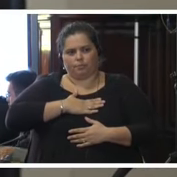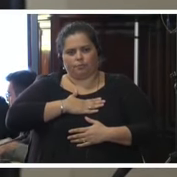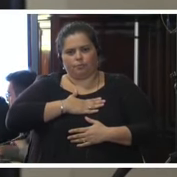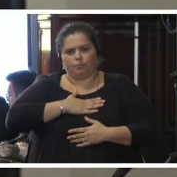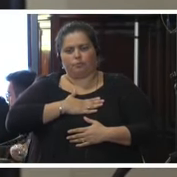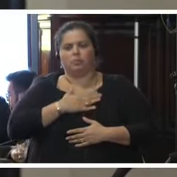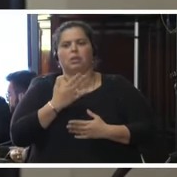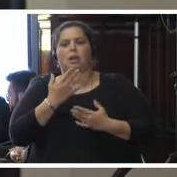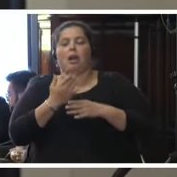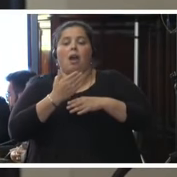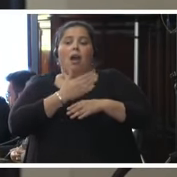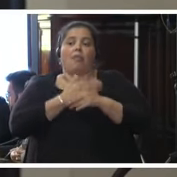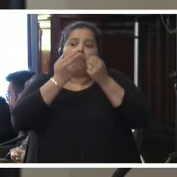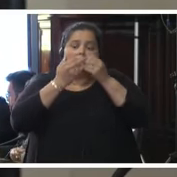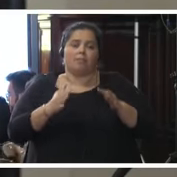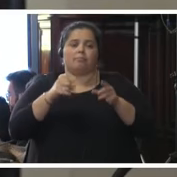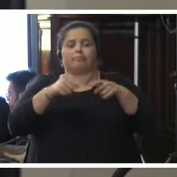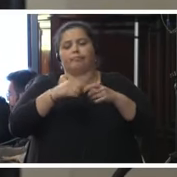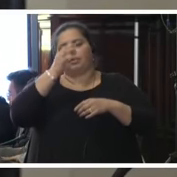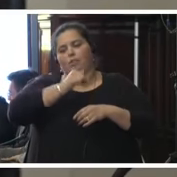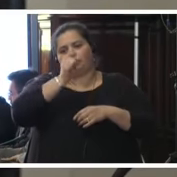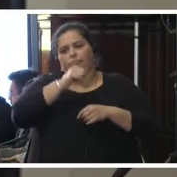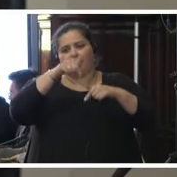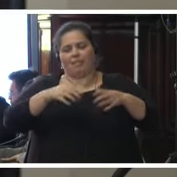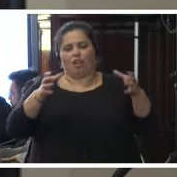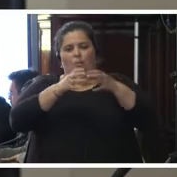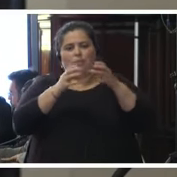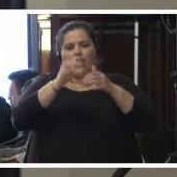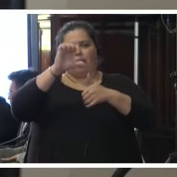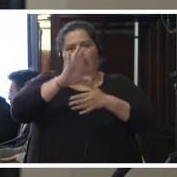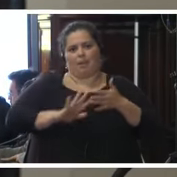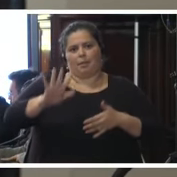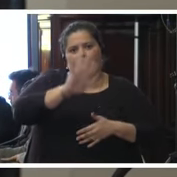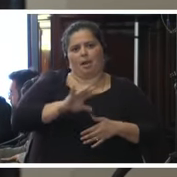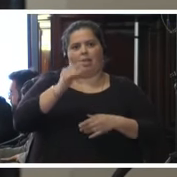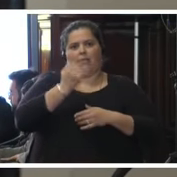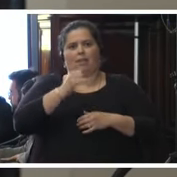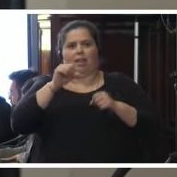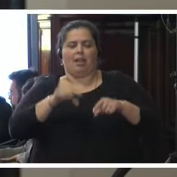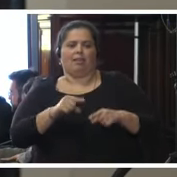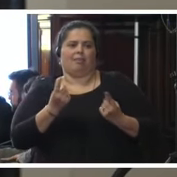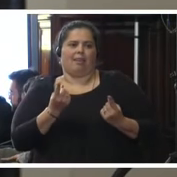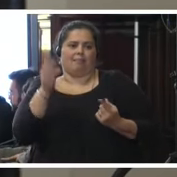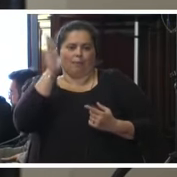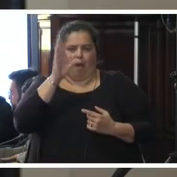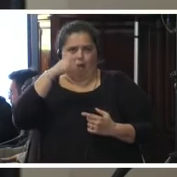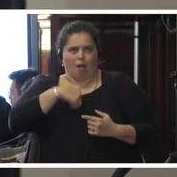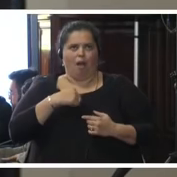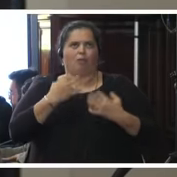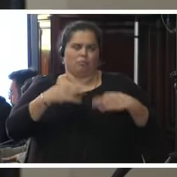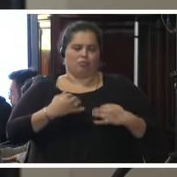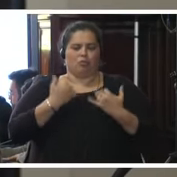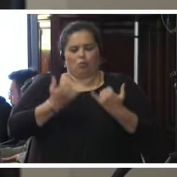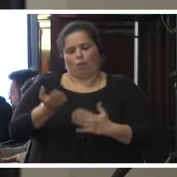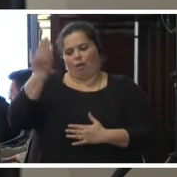comissário da Comissão Interamericana, de ter esse privilégio, tive o privilégio, que foi um privilégio também, de